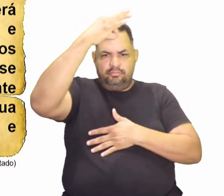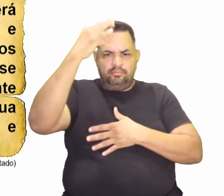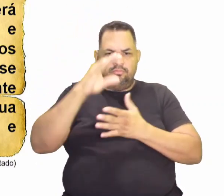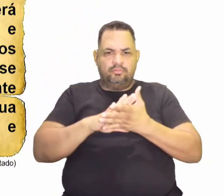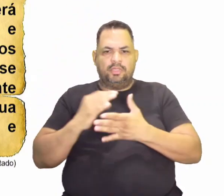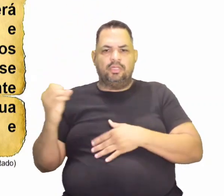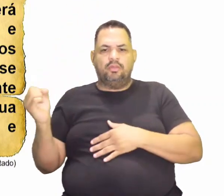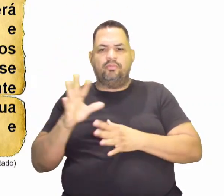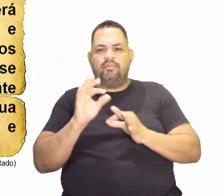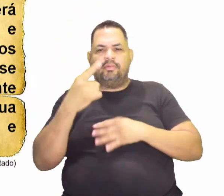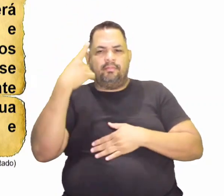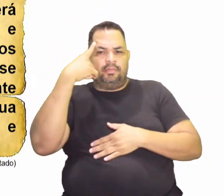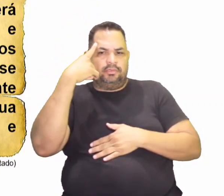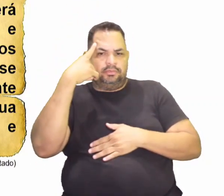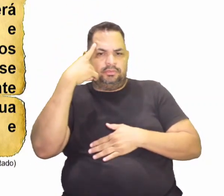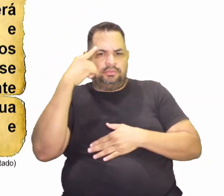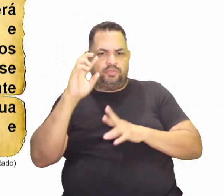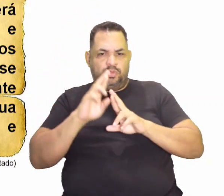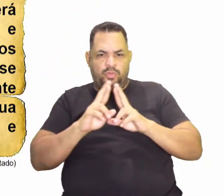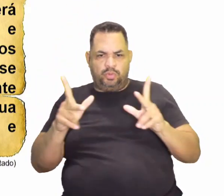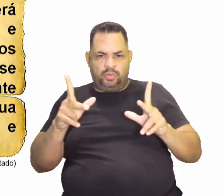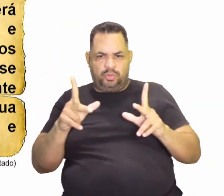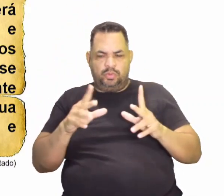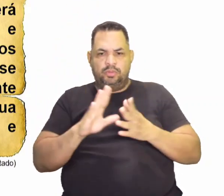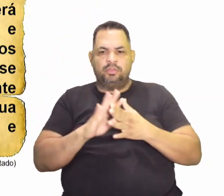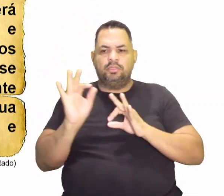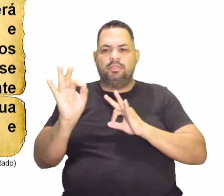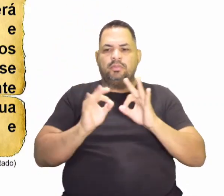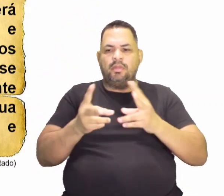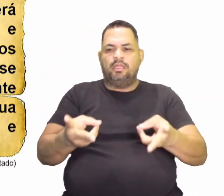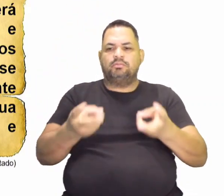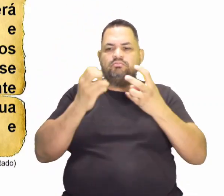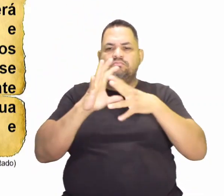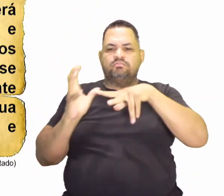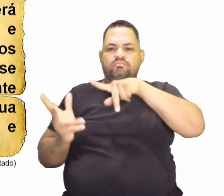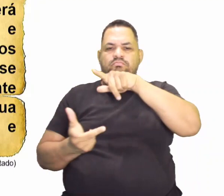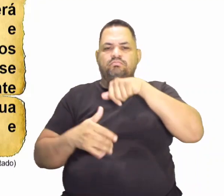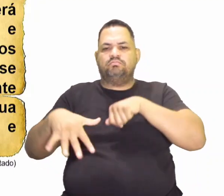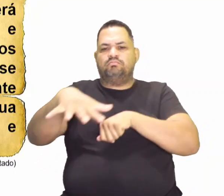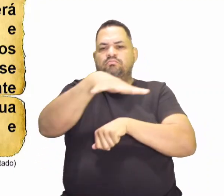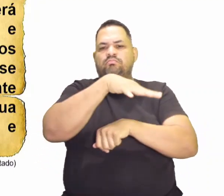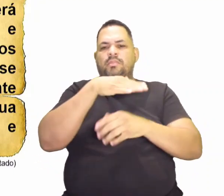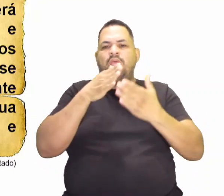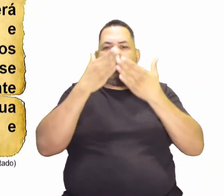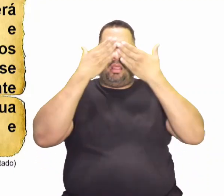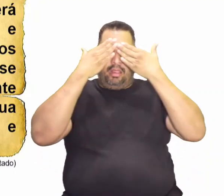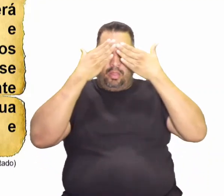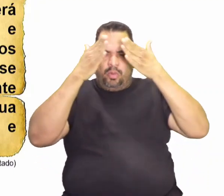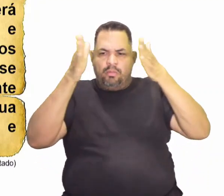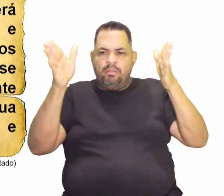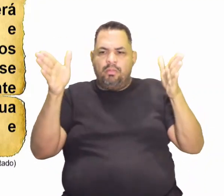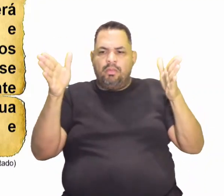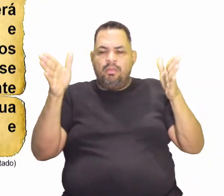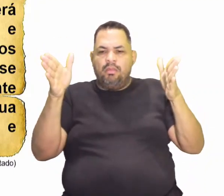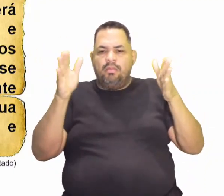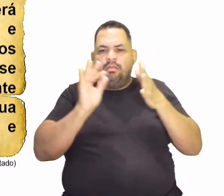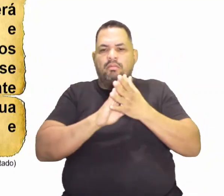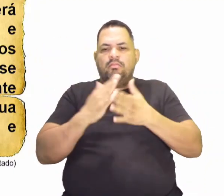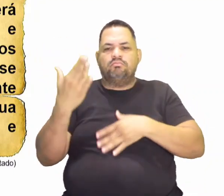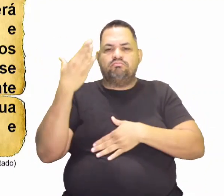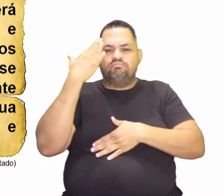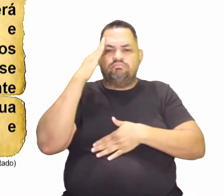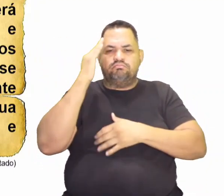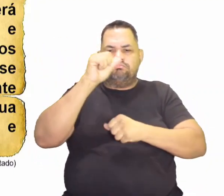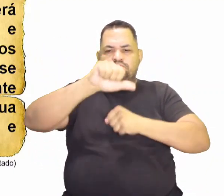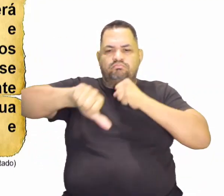esse novo jeito de pensar e conceber o mundo como um universo aberto que será estudado, compreendido